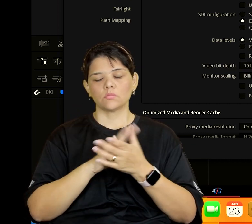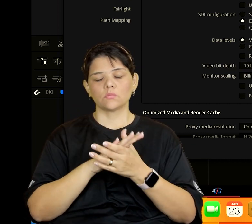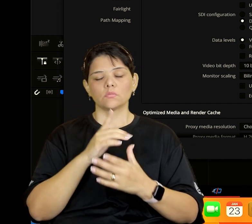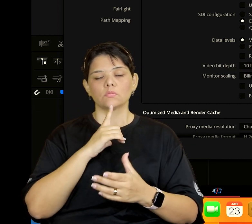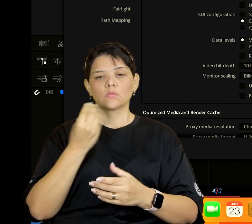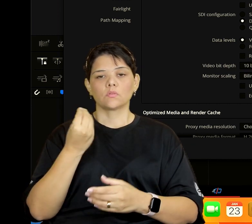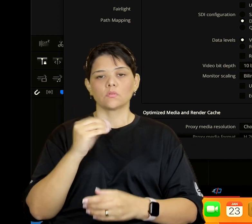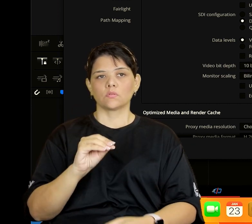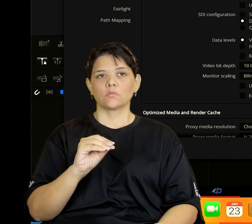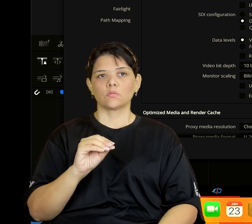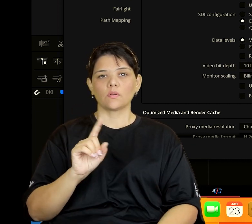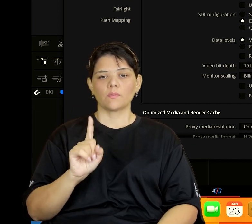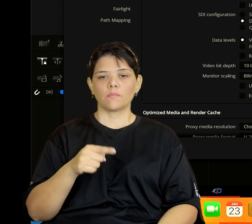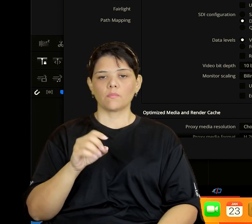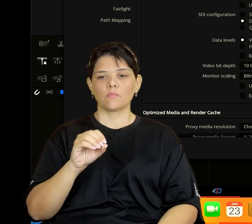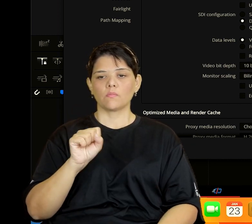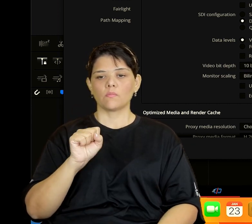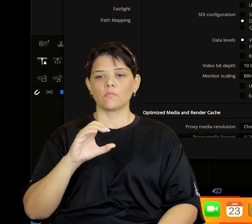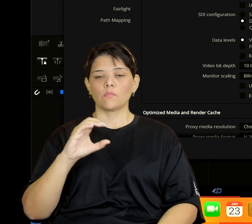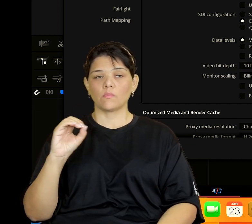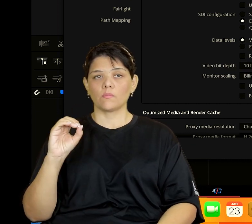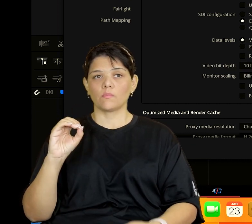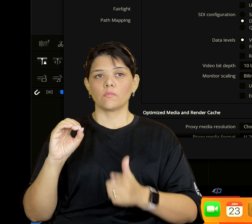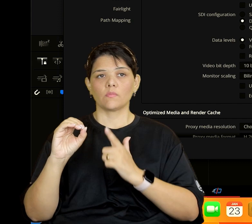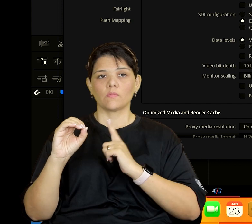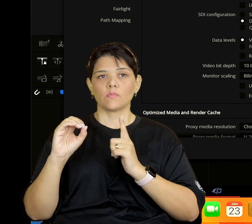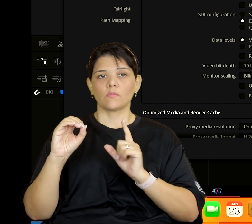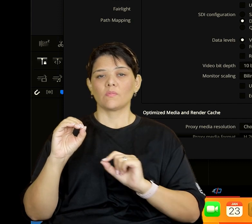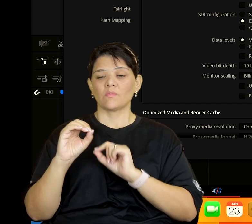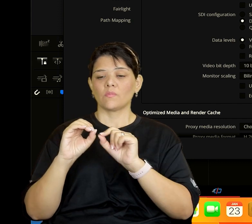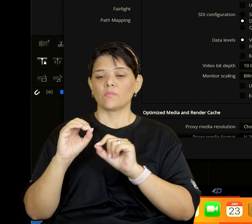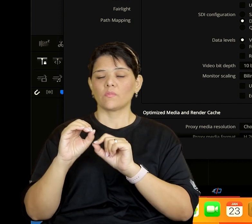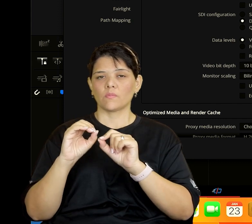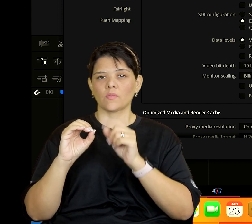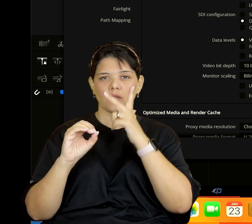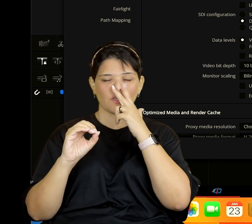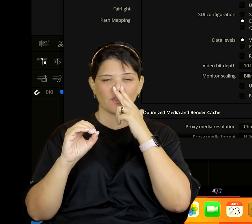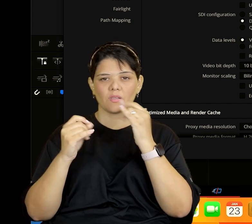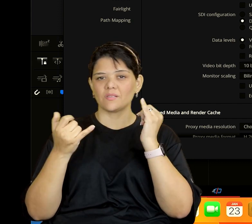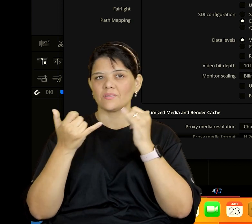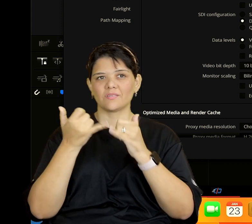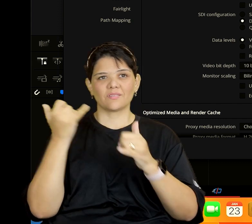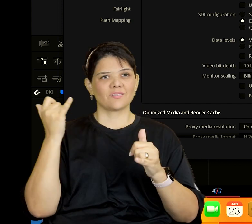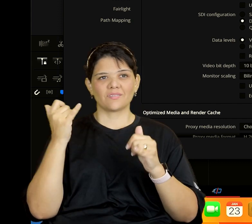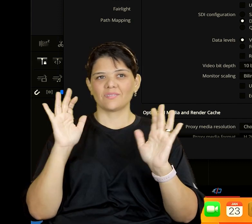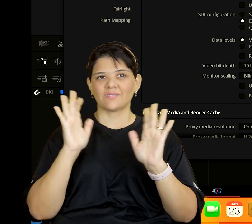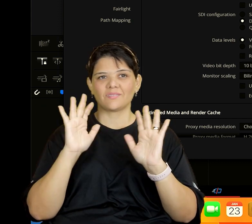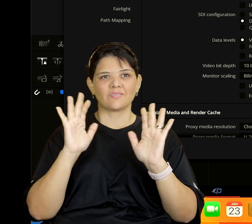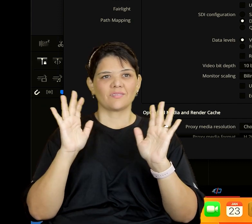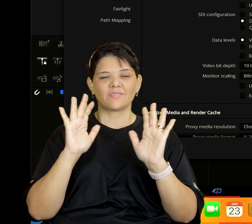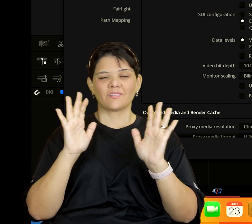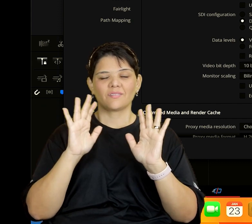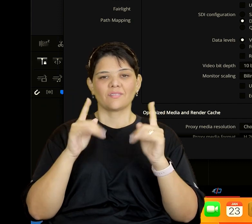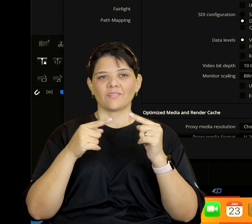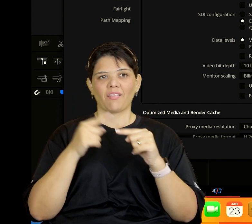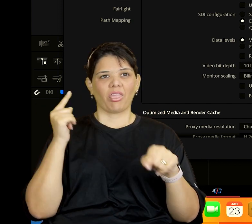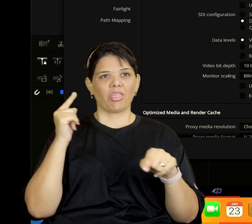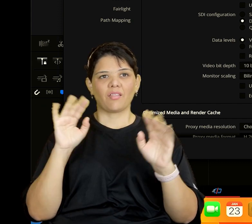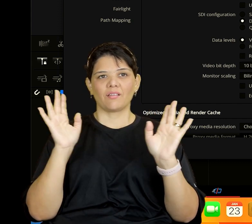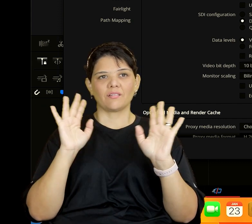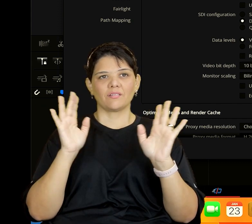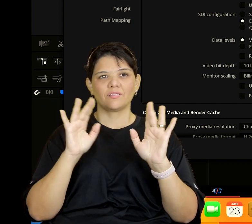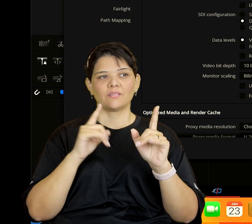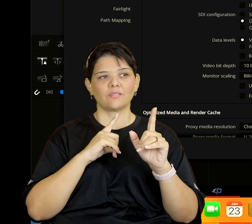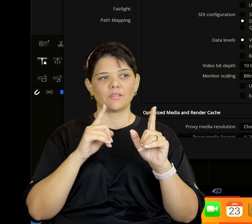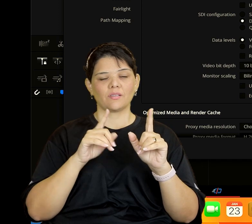A gente tem um choque que então a gente tem uma tela desse tamanho, que é o 1080,